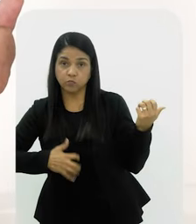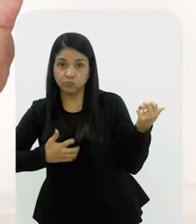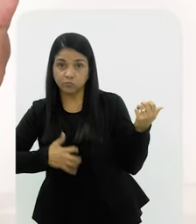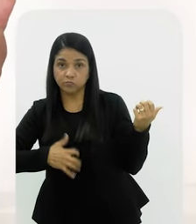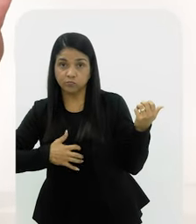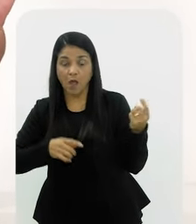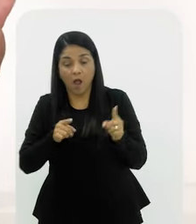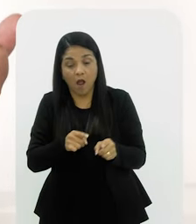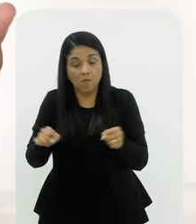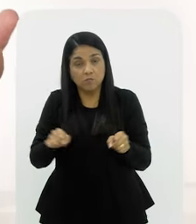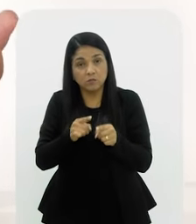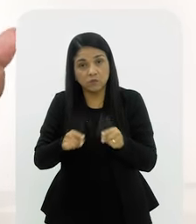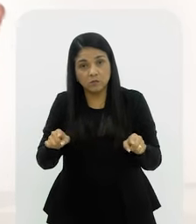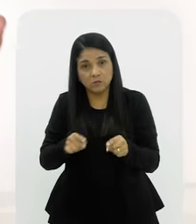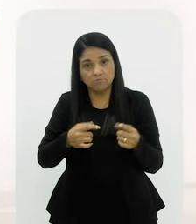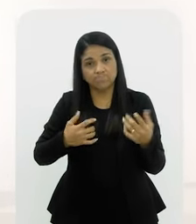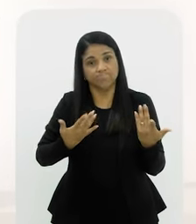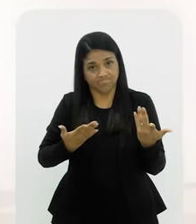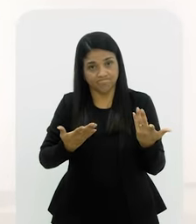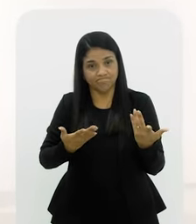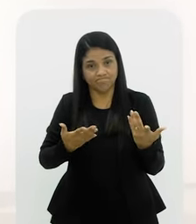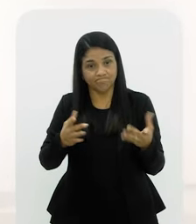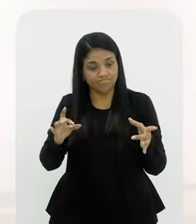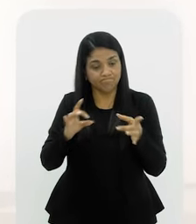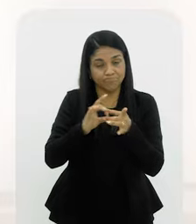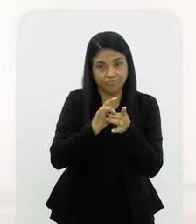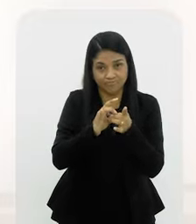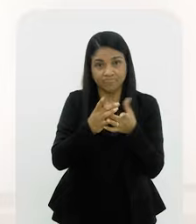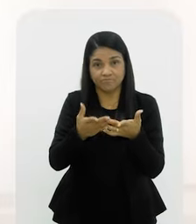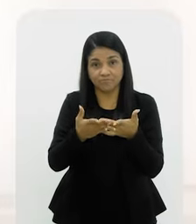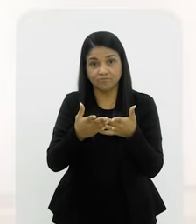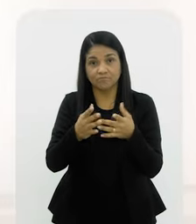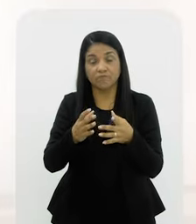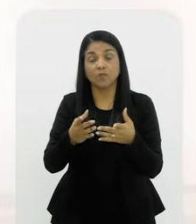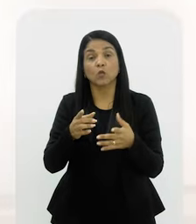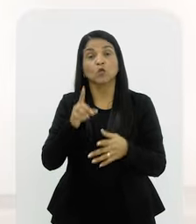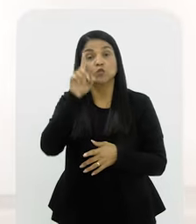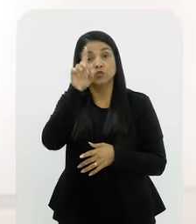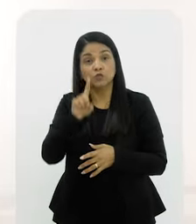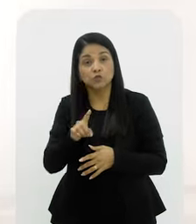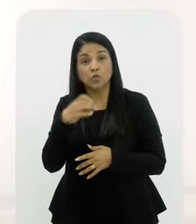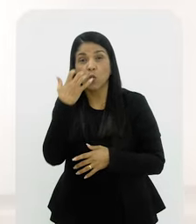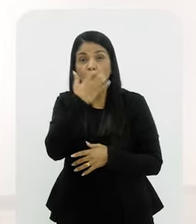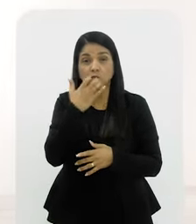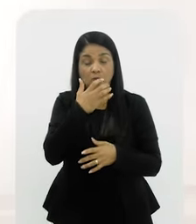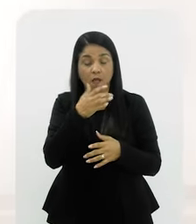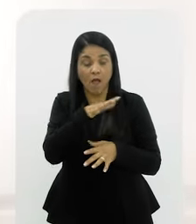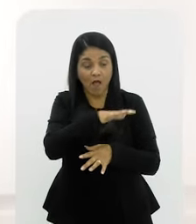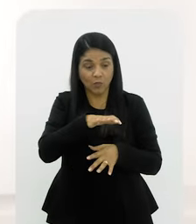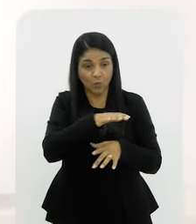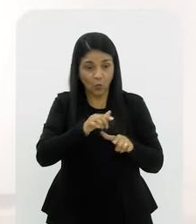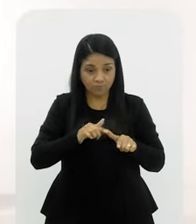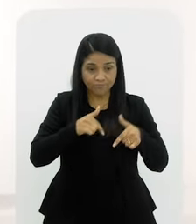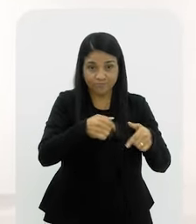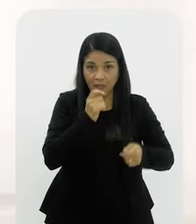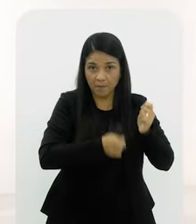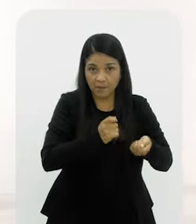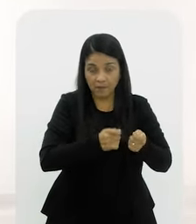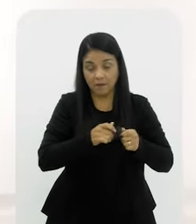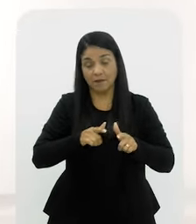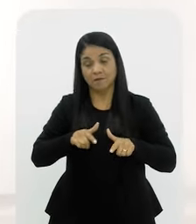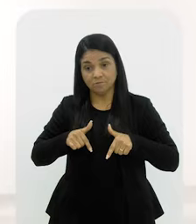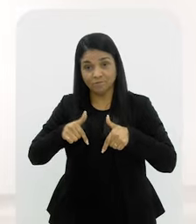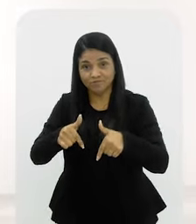musical, são os instrumentos de harmonia, de cordas. Então, conclusão, o diretor musical, ele